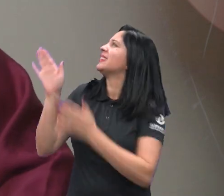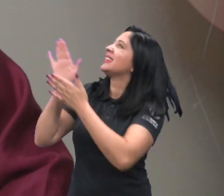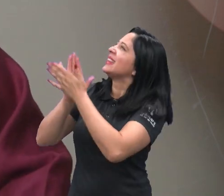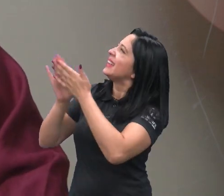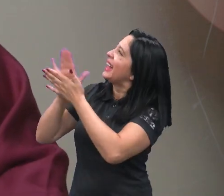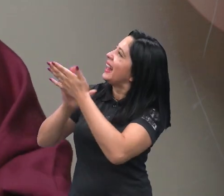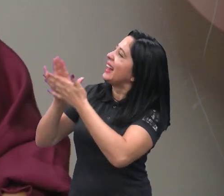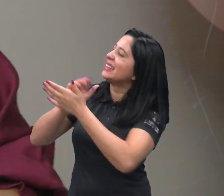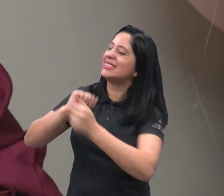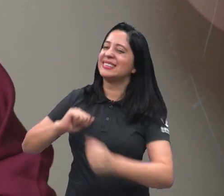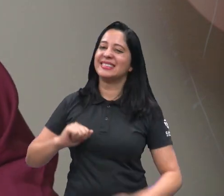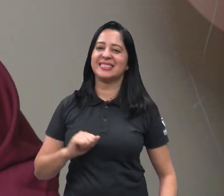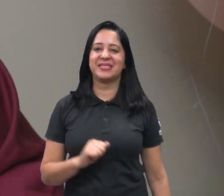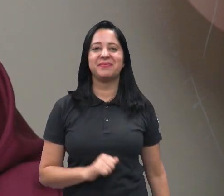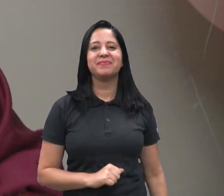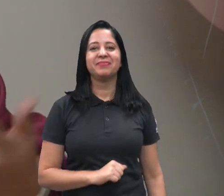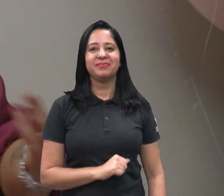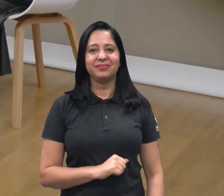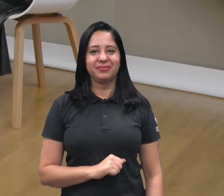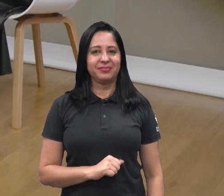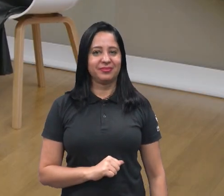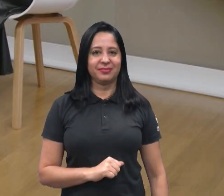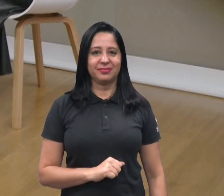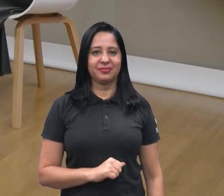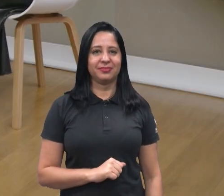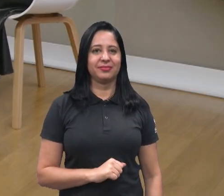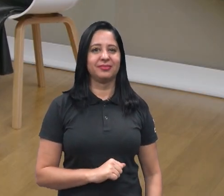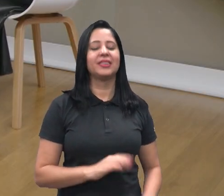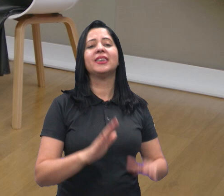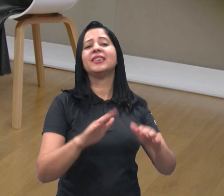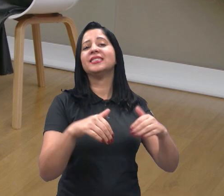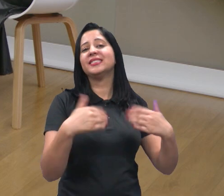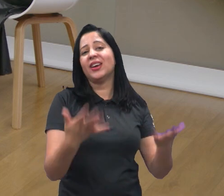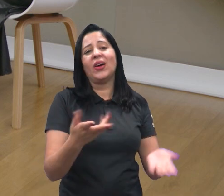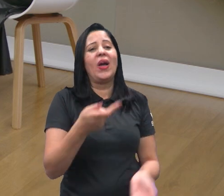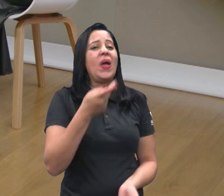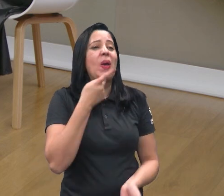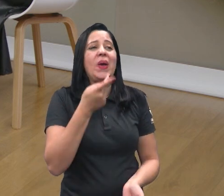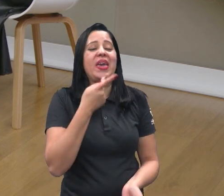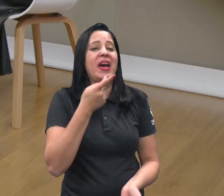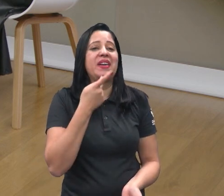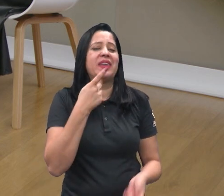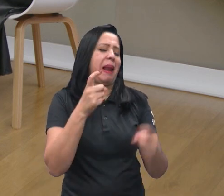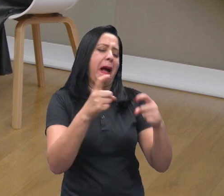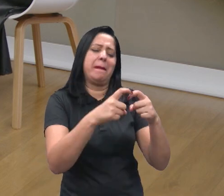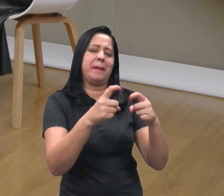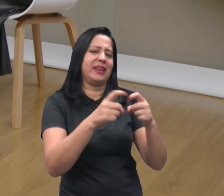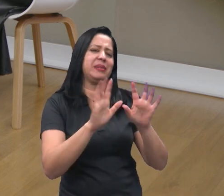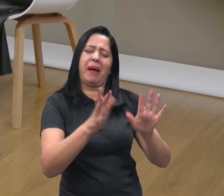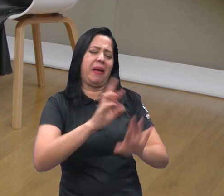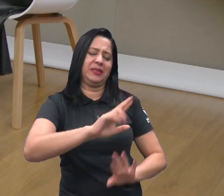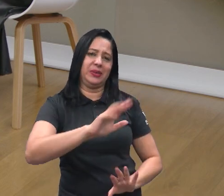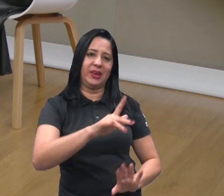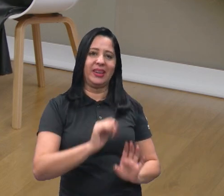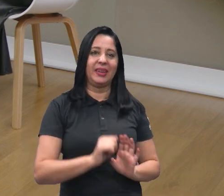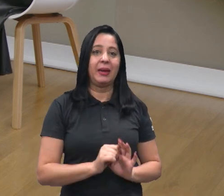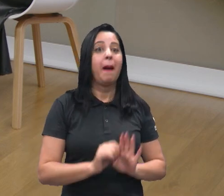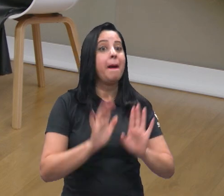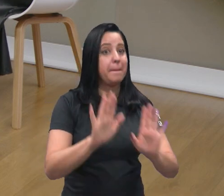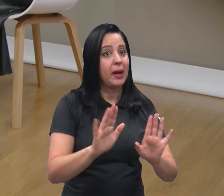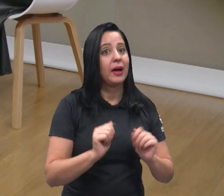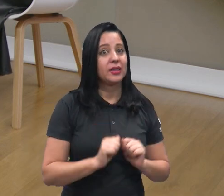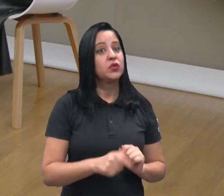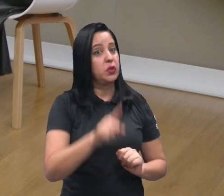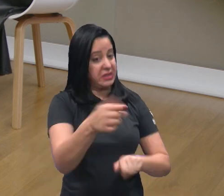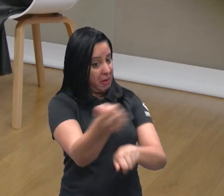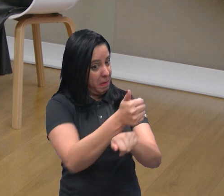Ana. Eu não ia falar doutora, é que a gente recebe Tudo tantos bem, médicos, tudo bem, mas né? não deixa de ser. Às vezes É elas uma, me chamam é uma também. especialista,